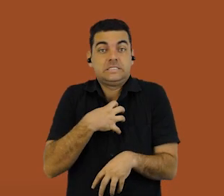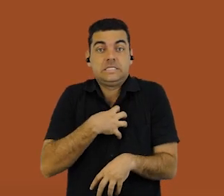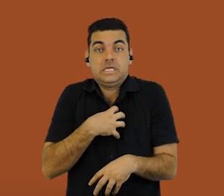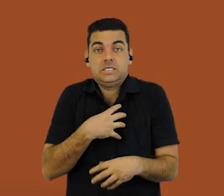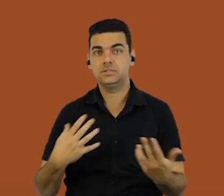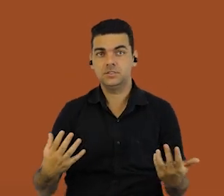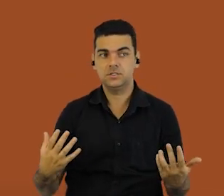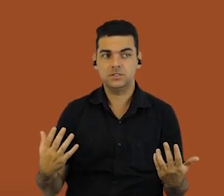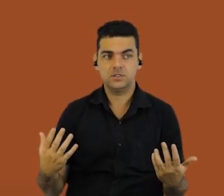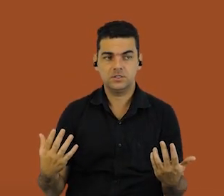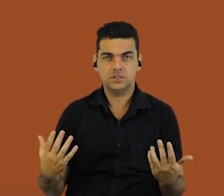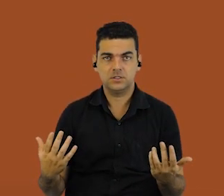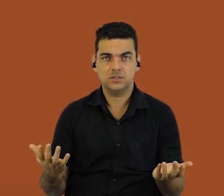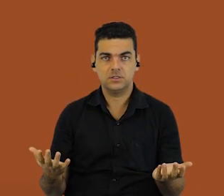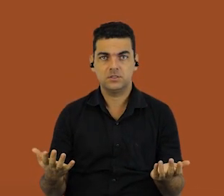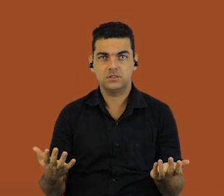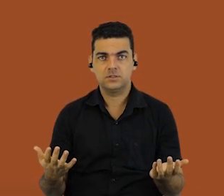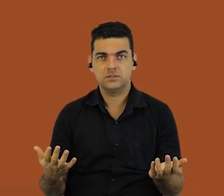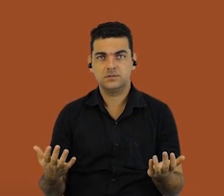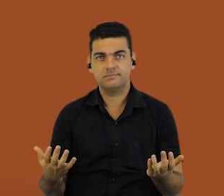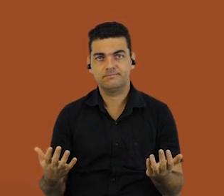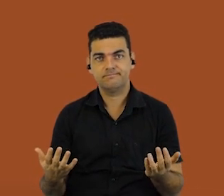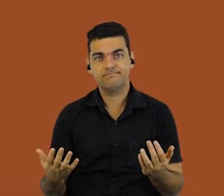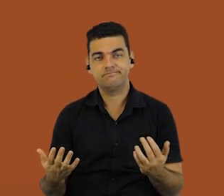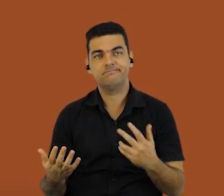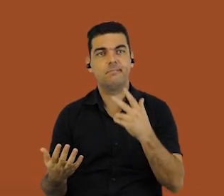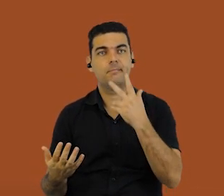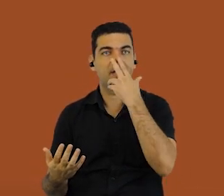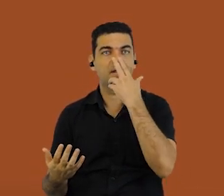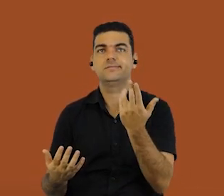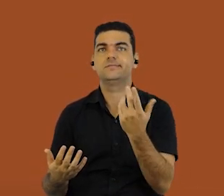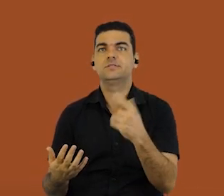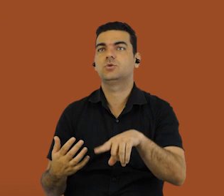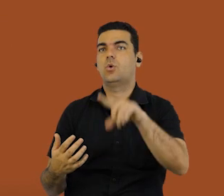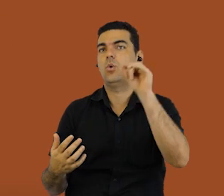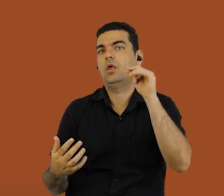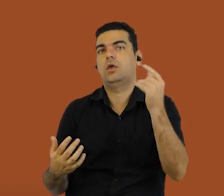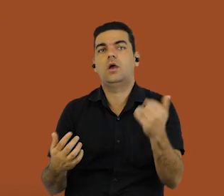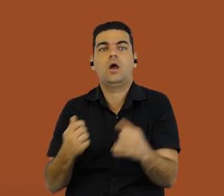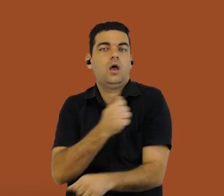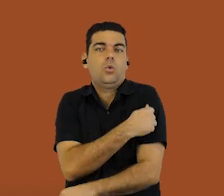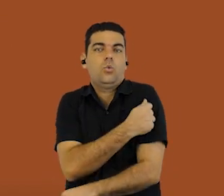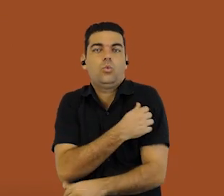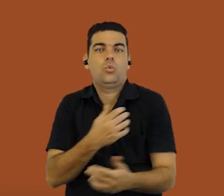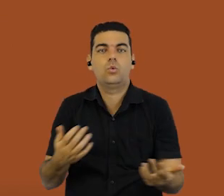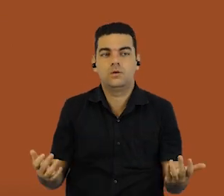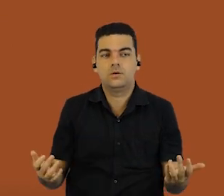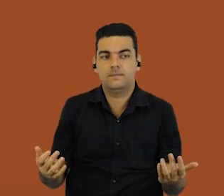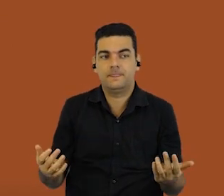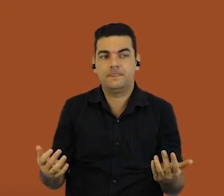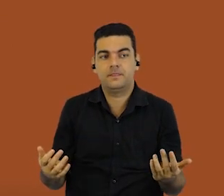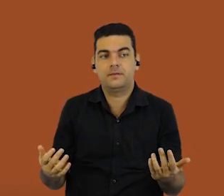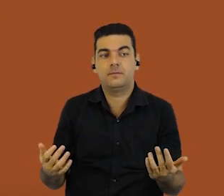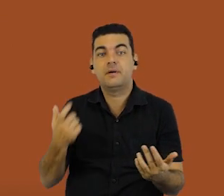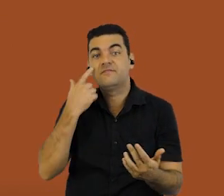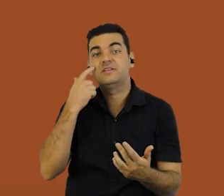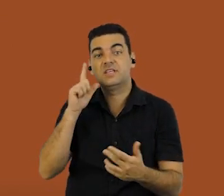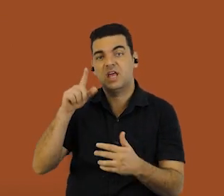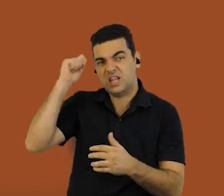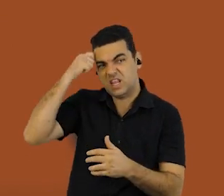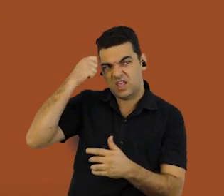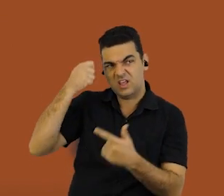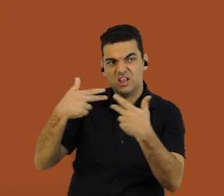essa crença ainda, né? Assim, selecionam e elegem seus alunos pela condição